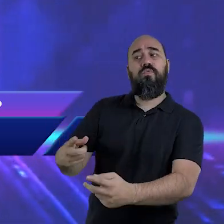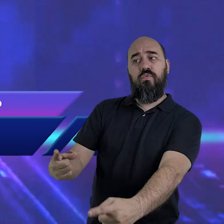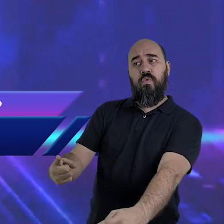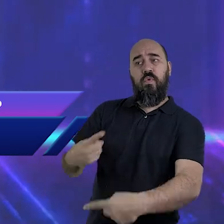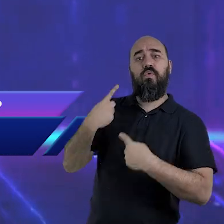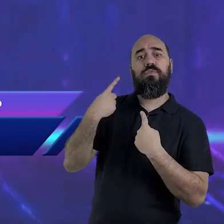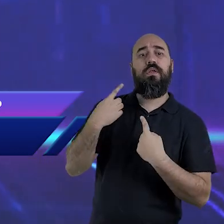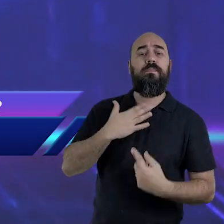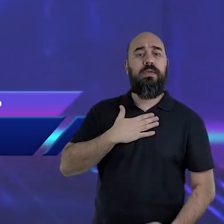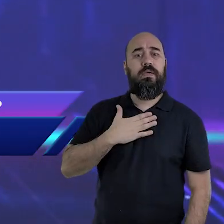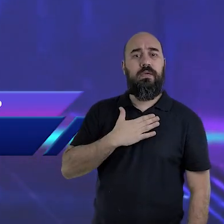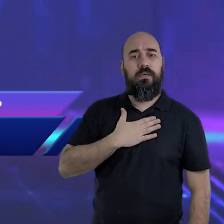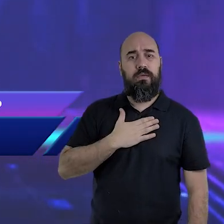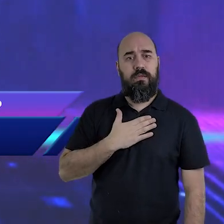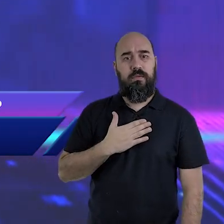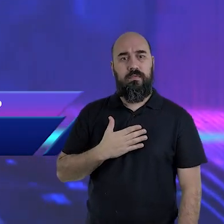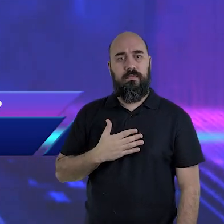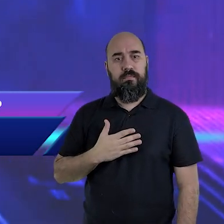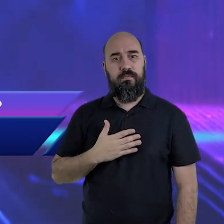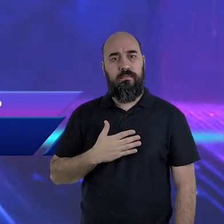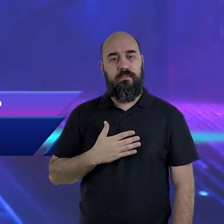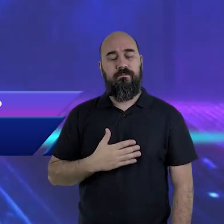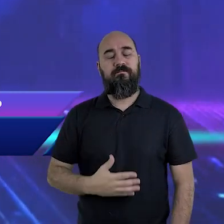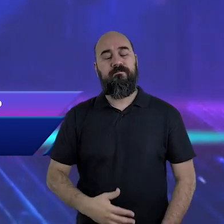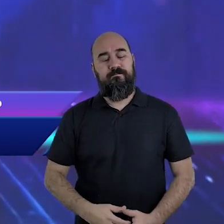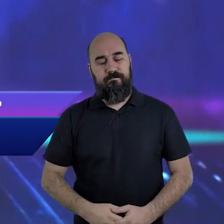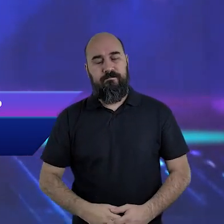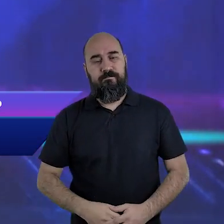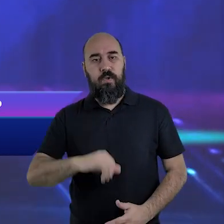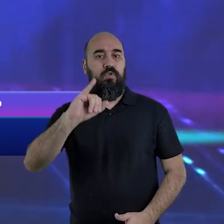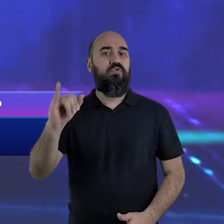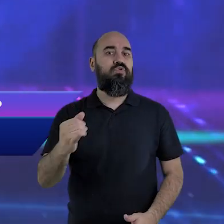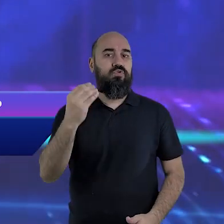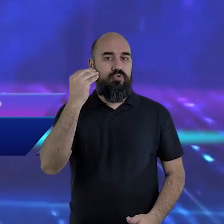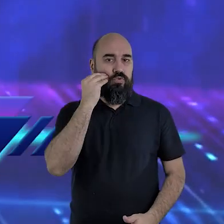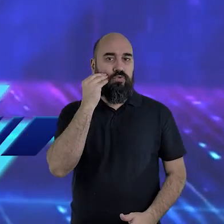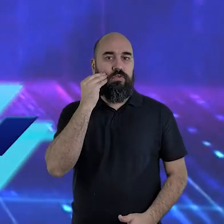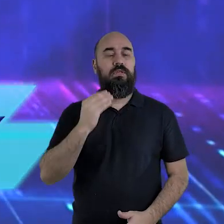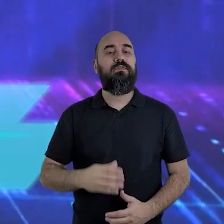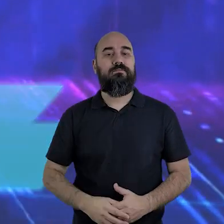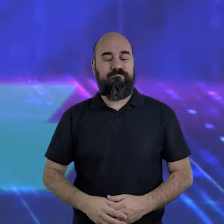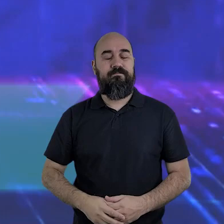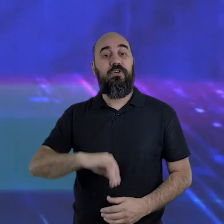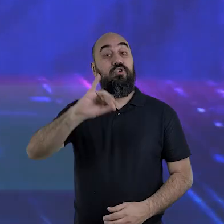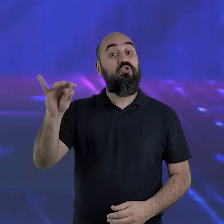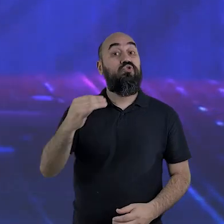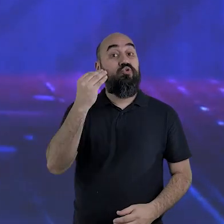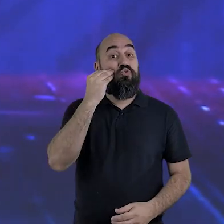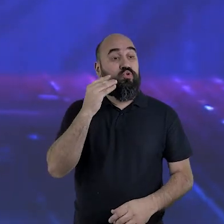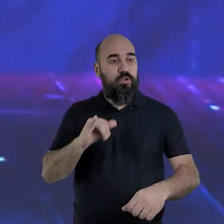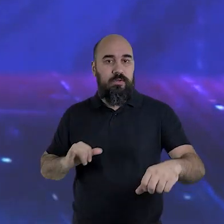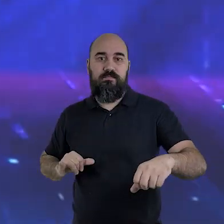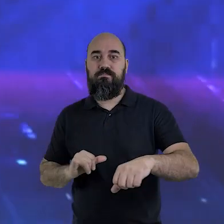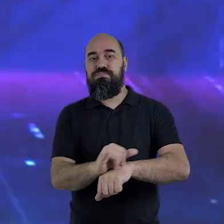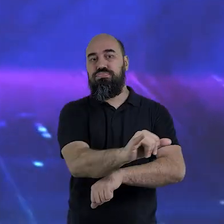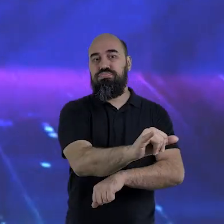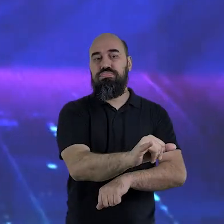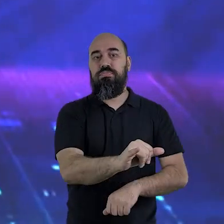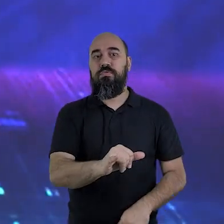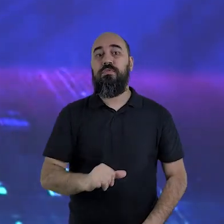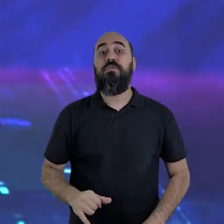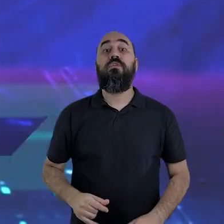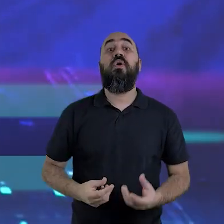mim o calcanhar. Judas, um dos discípulos de Jesus, o traiu. O preço